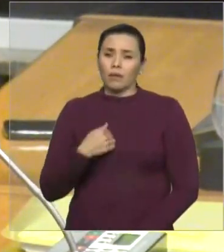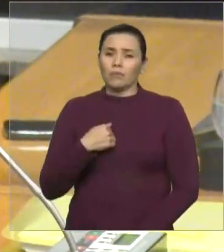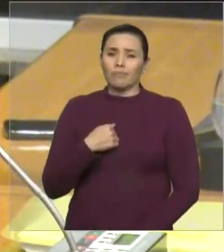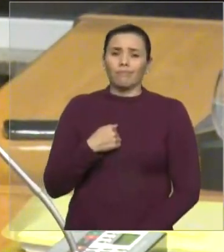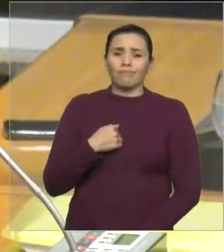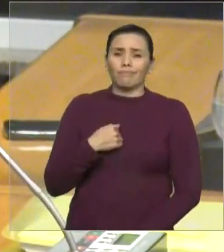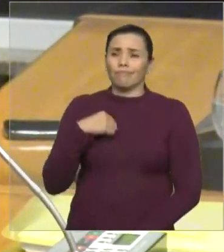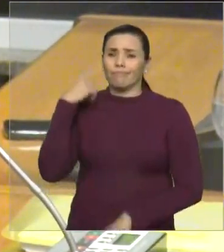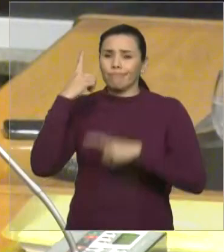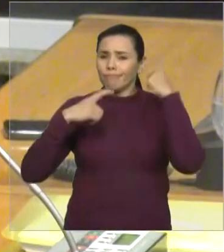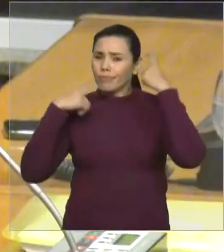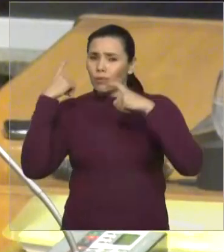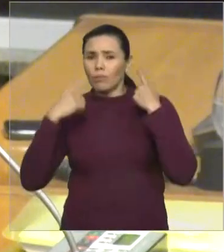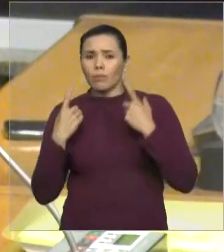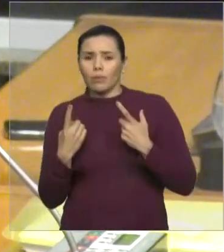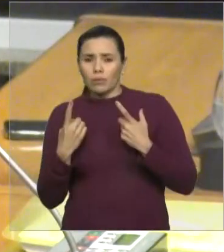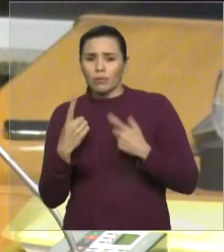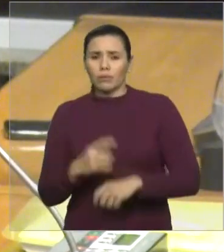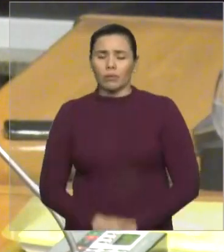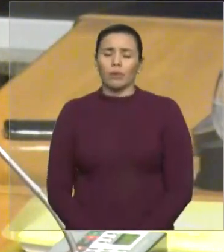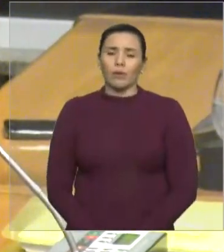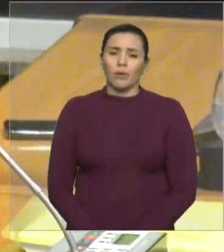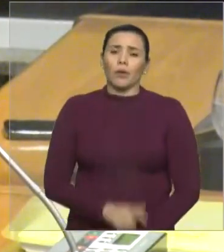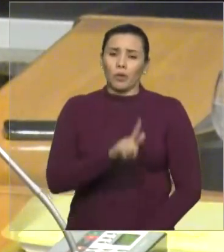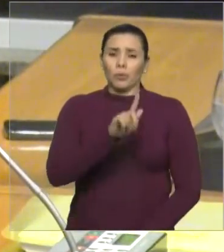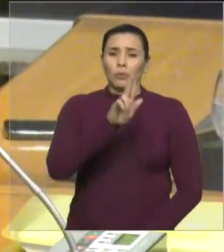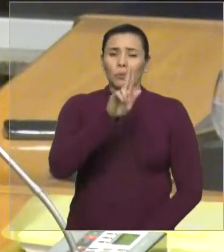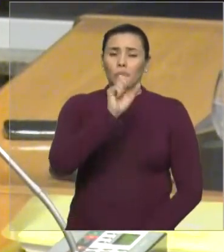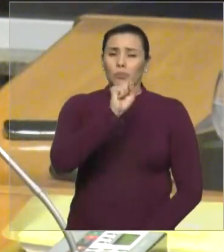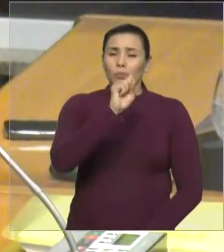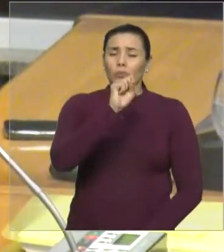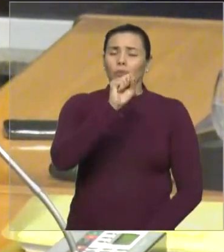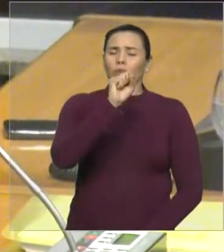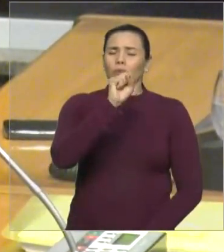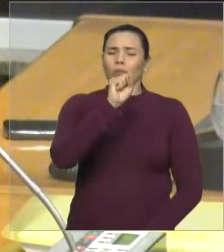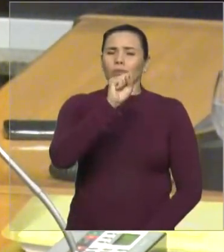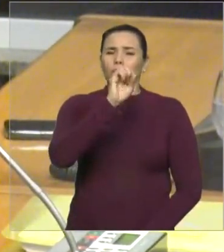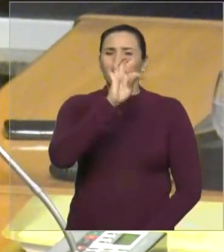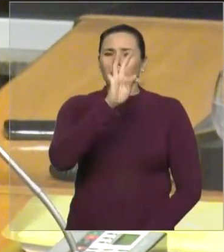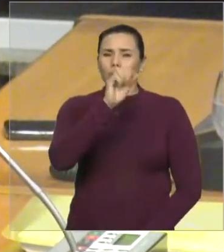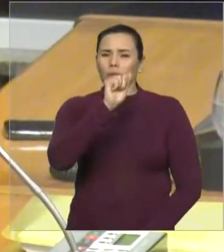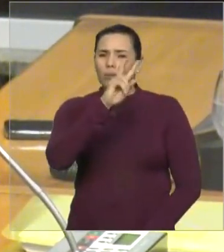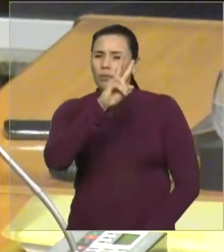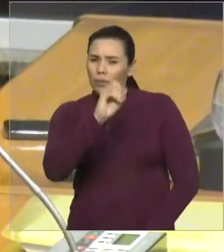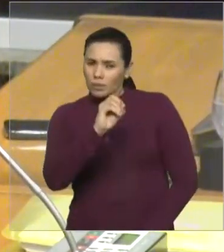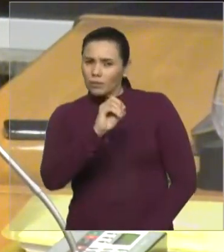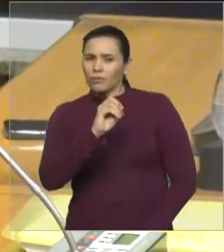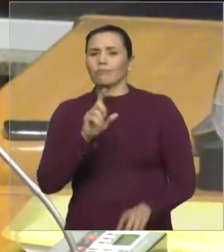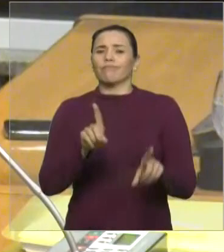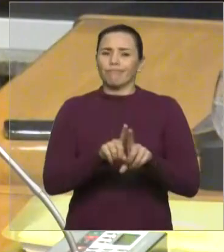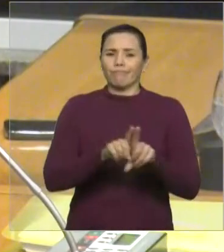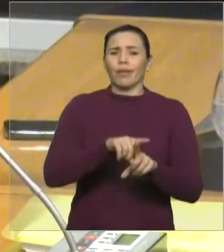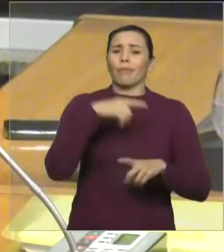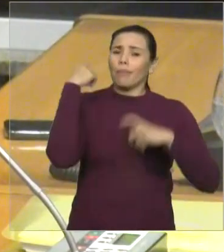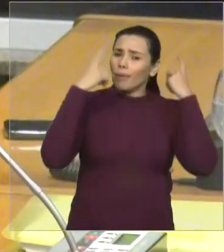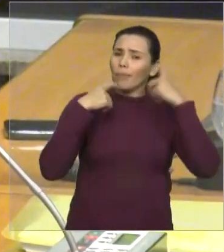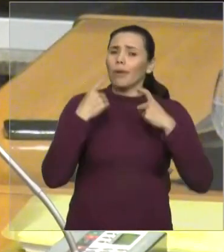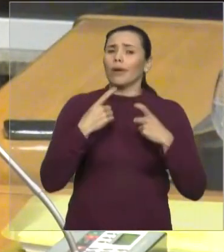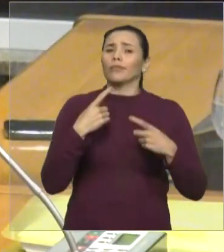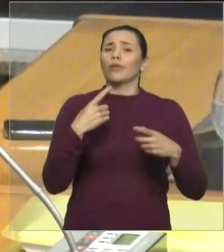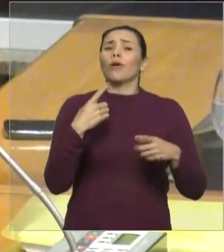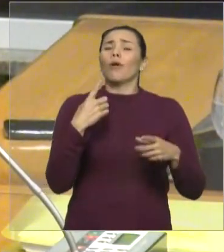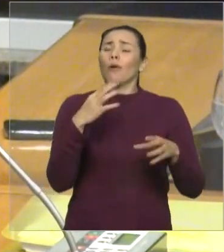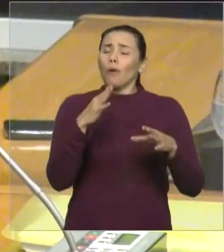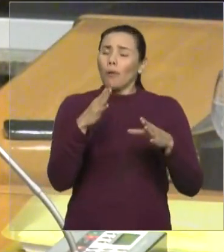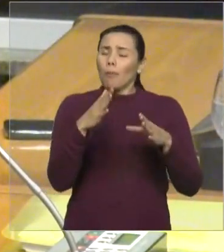é que, quando você tem 35 e entrou mais de 10% numa turma por conta de uma questão mais aceita pelo